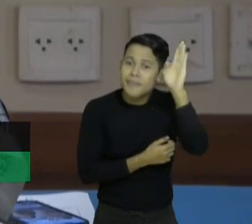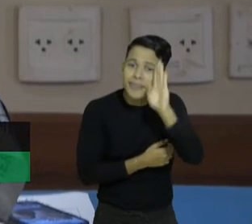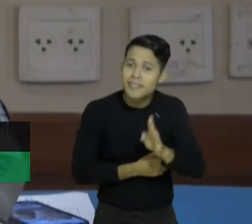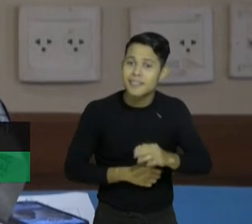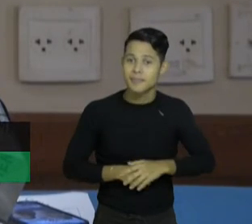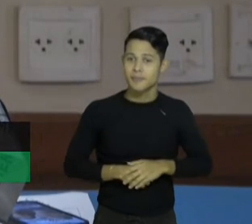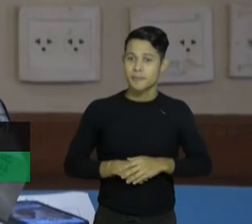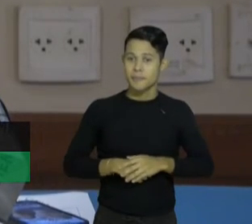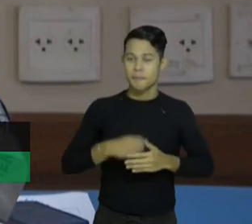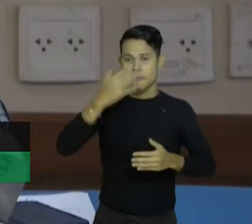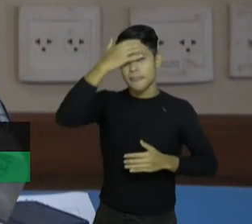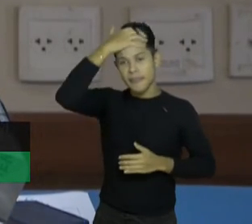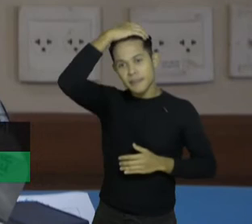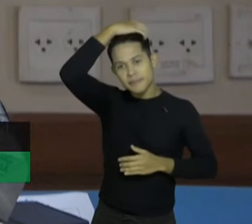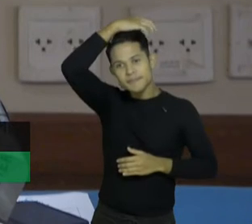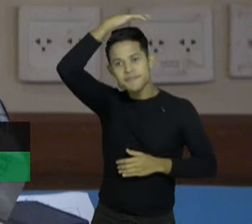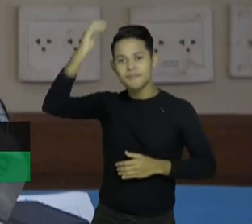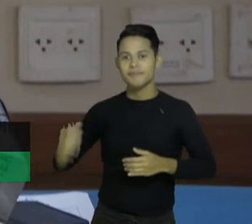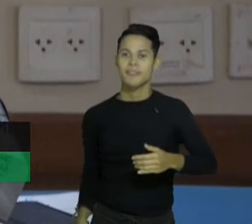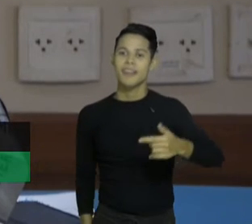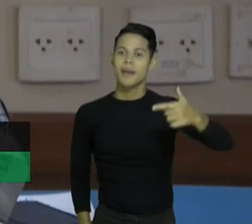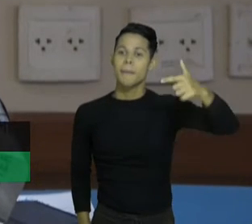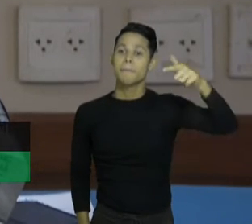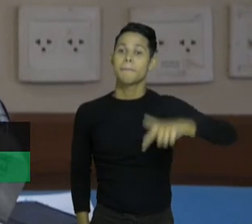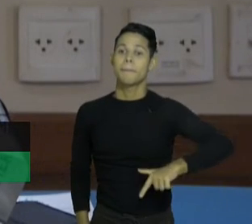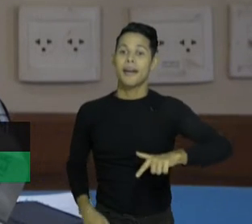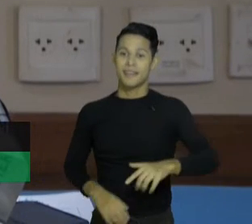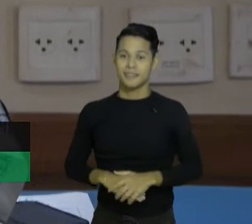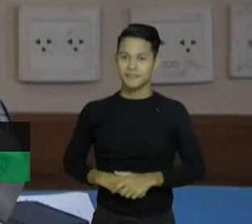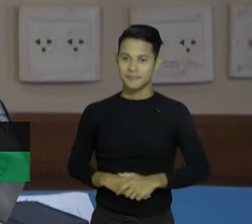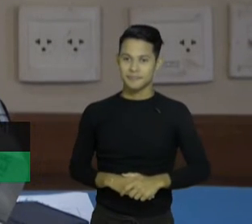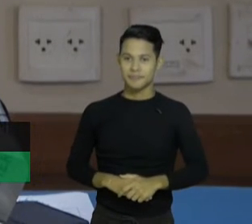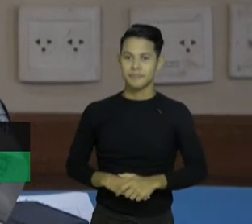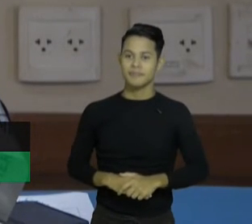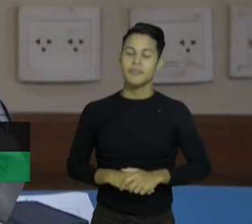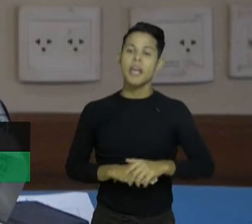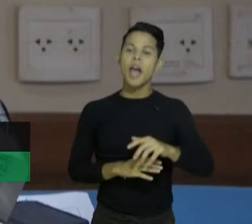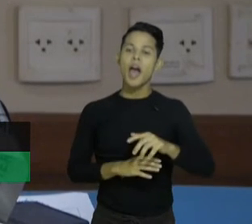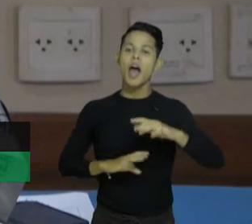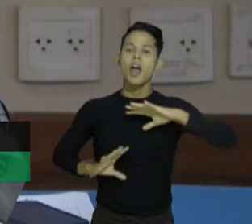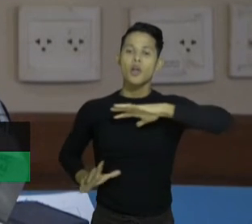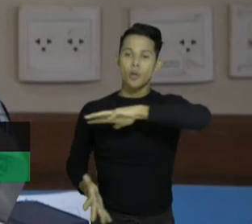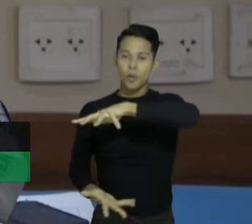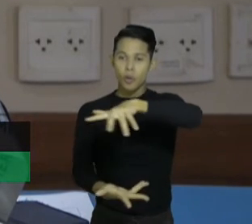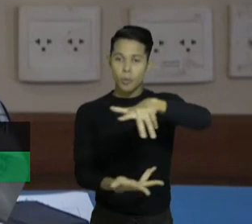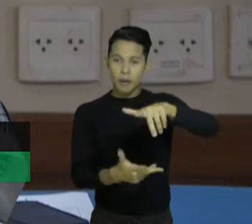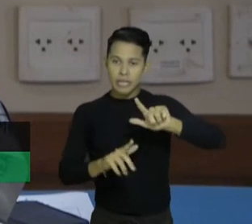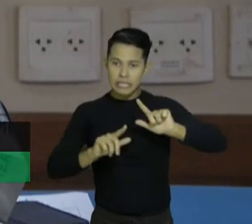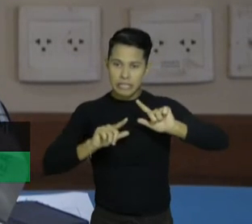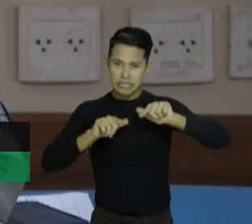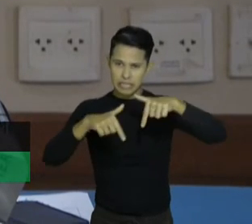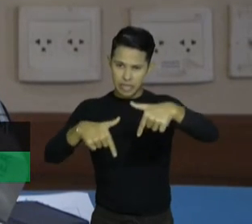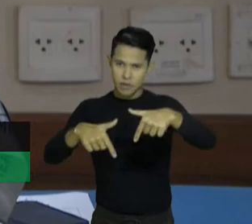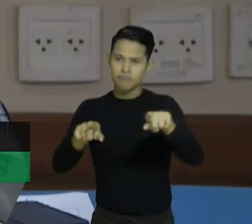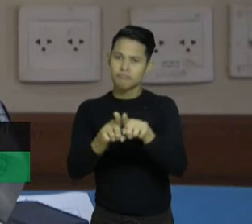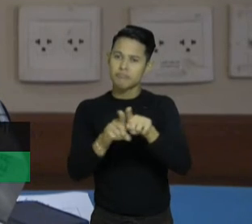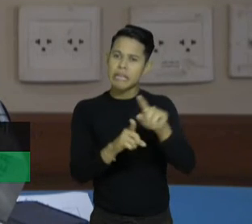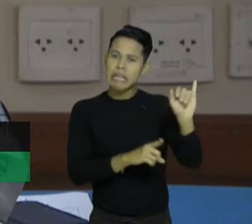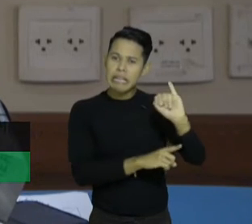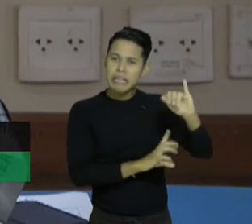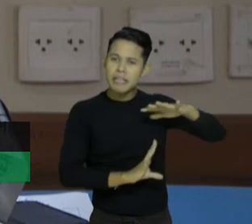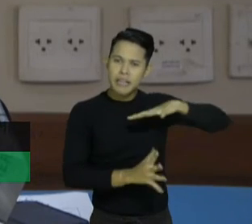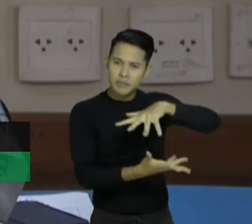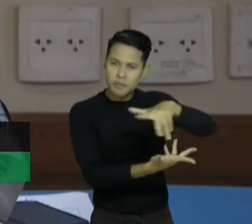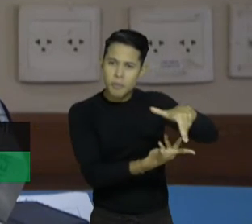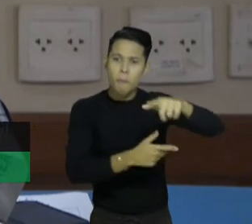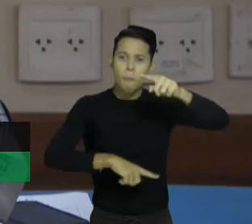passar despercebido é que a globalização a internacionalização dos produtos ela é tão evidente